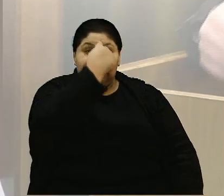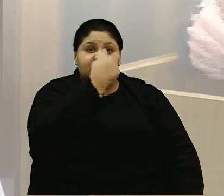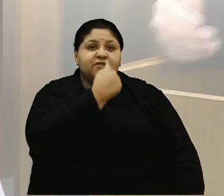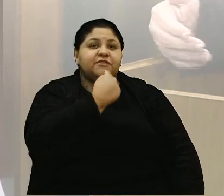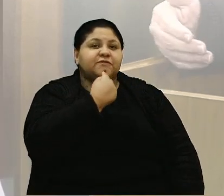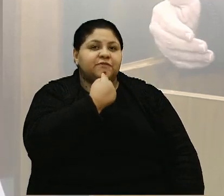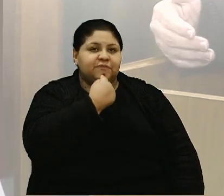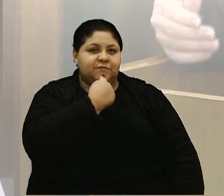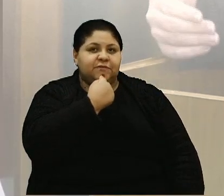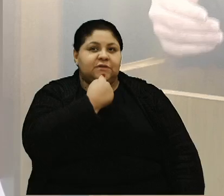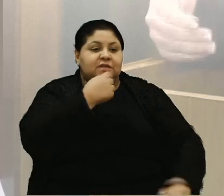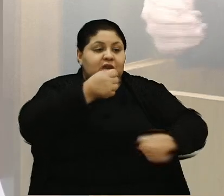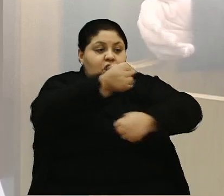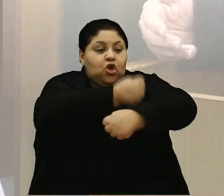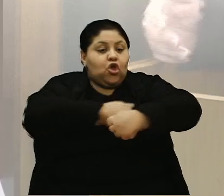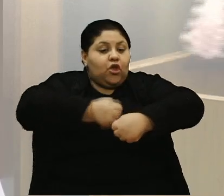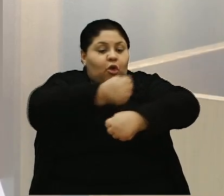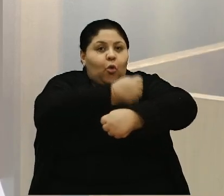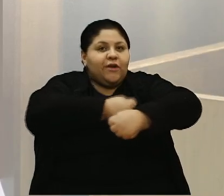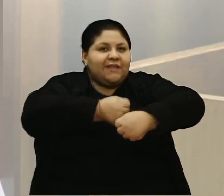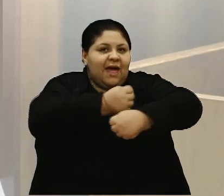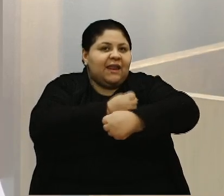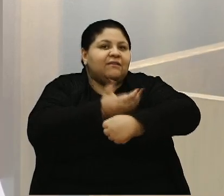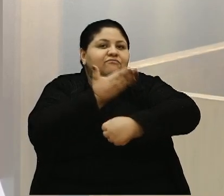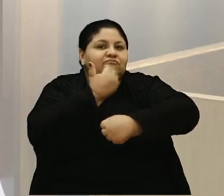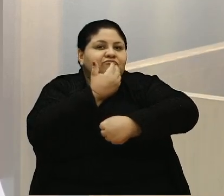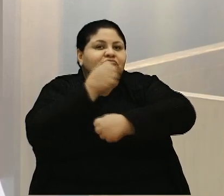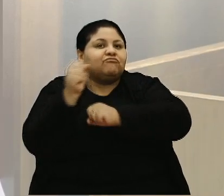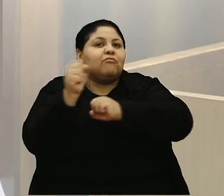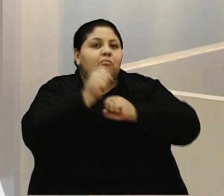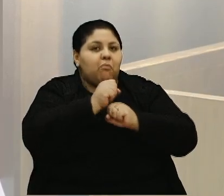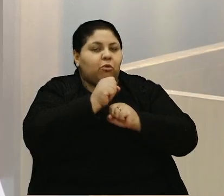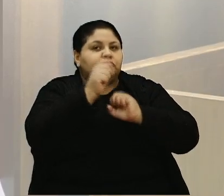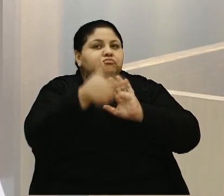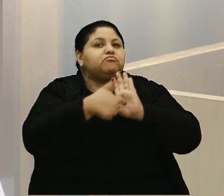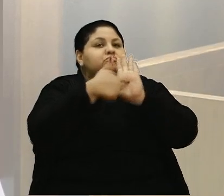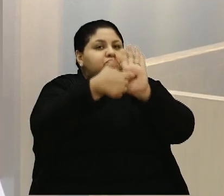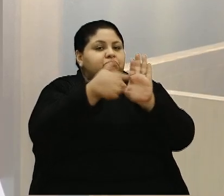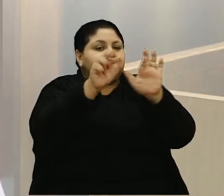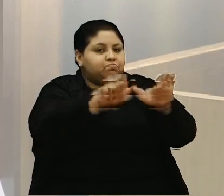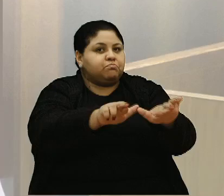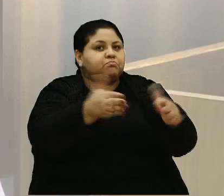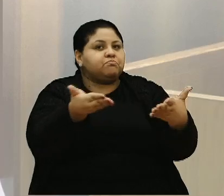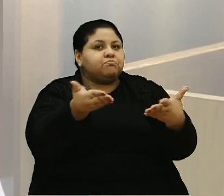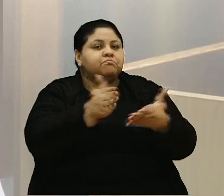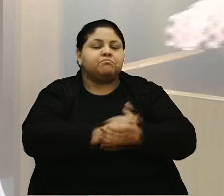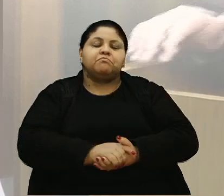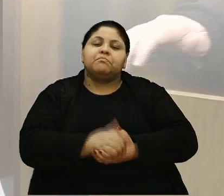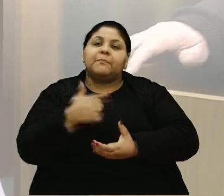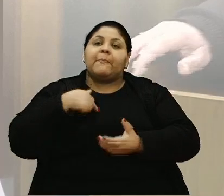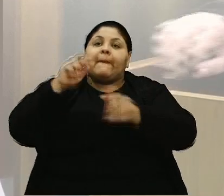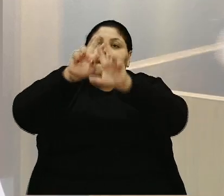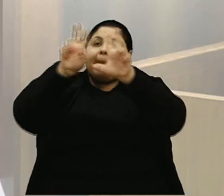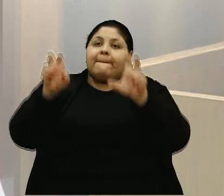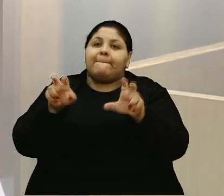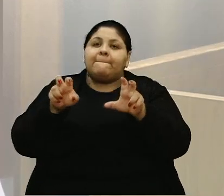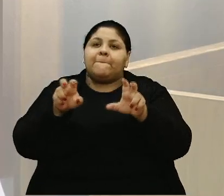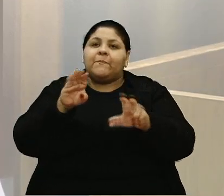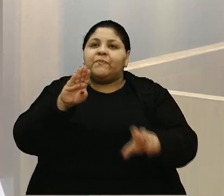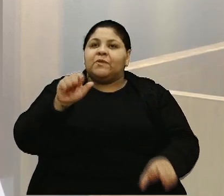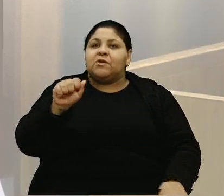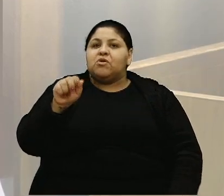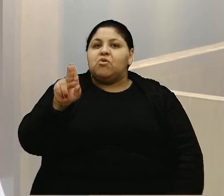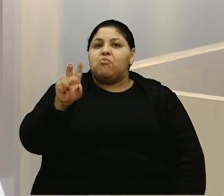que a culinária e a gastronomia pode trazer para uma região. O meu assunto hoje aqui é o Bauru de